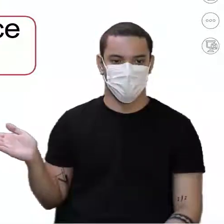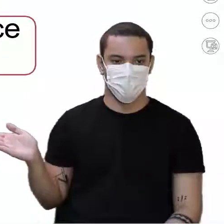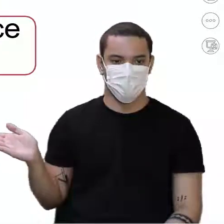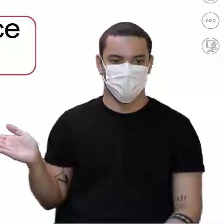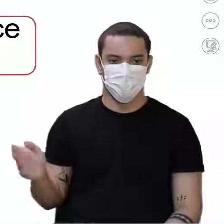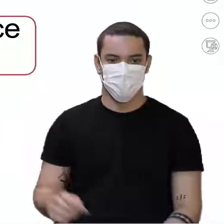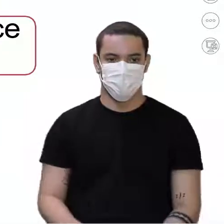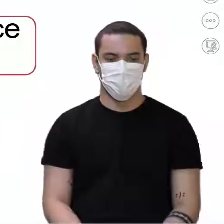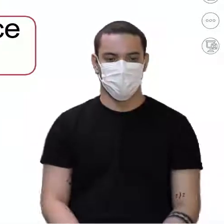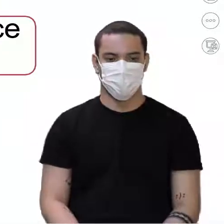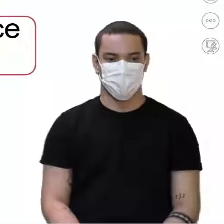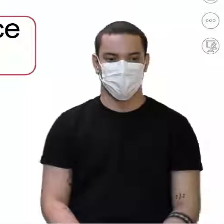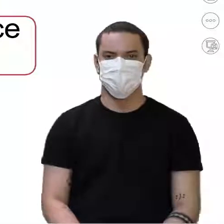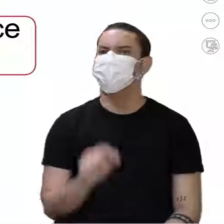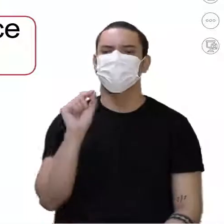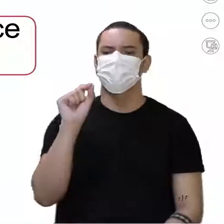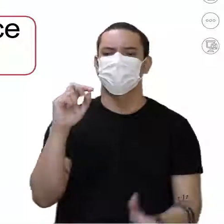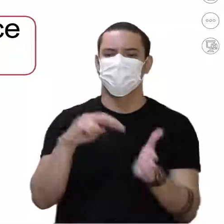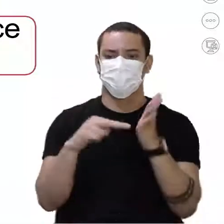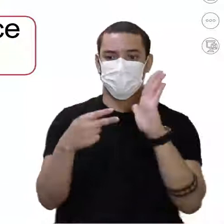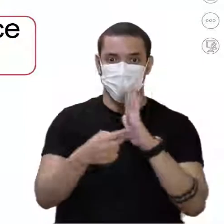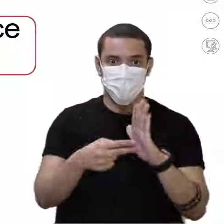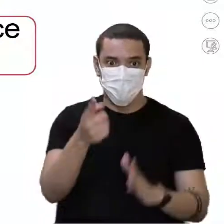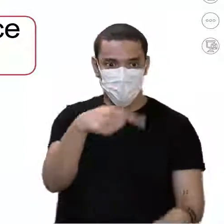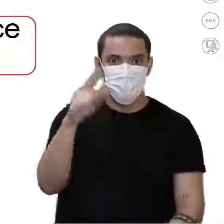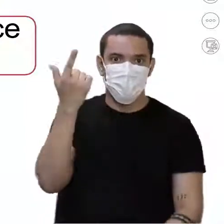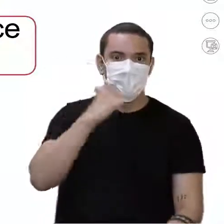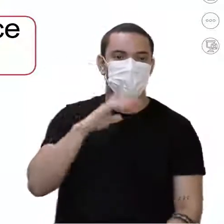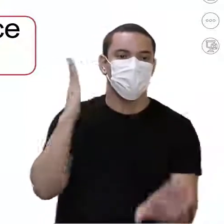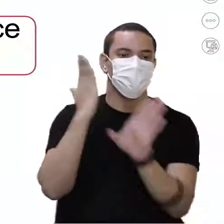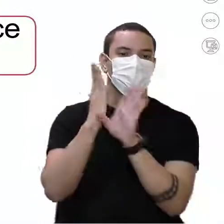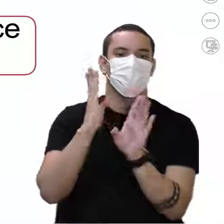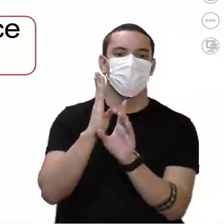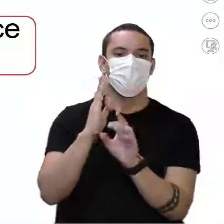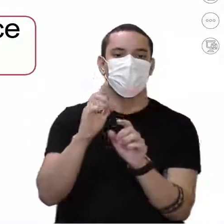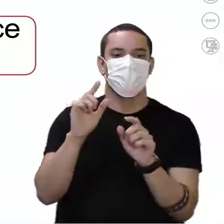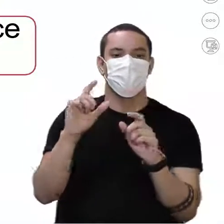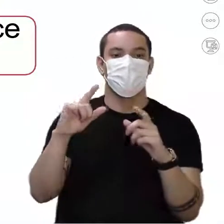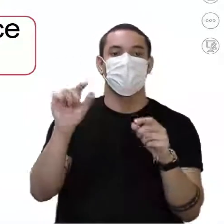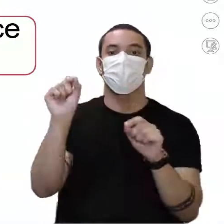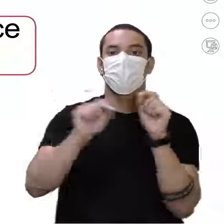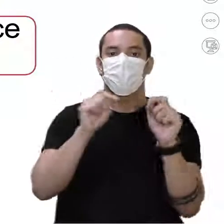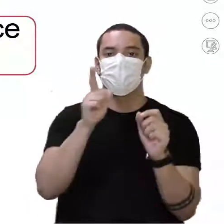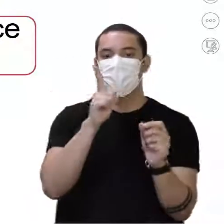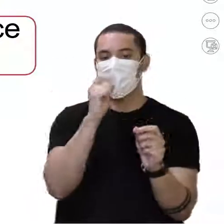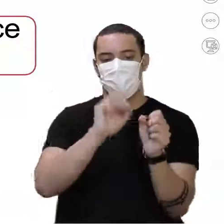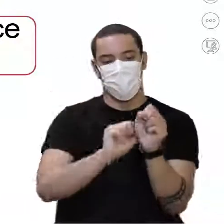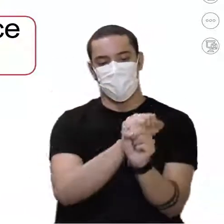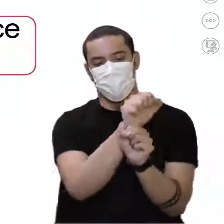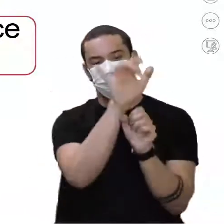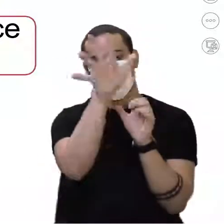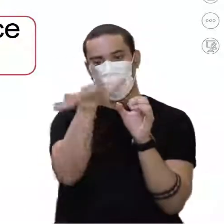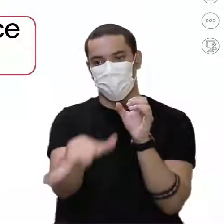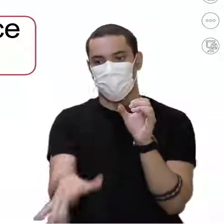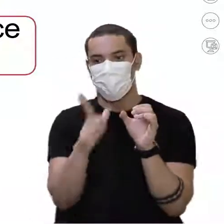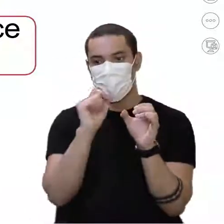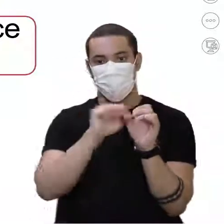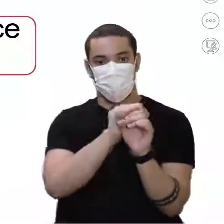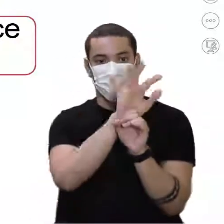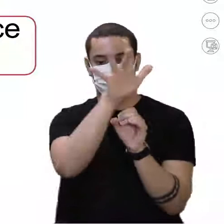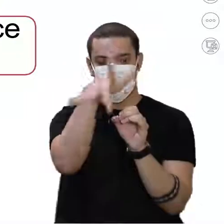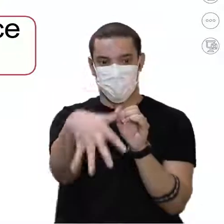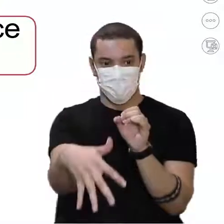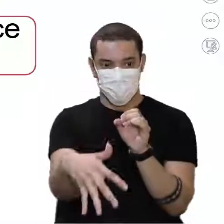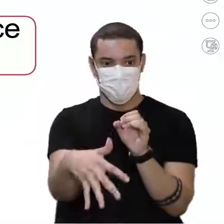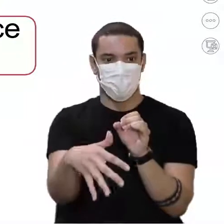waterfall. Waterfall. O que é isso? Já consegue identificar pela imagem, né? Uma cachoeira. Waterfall vem da